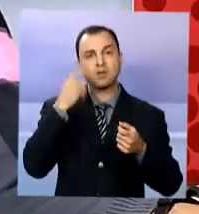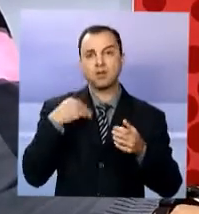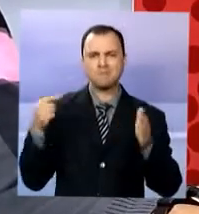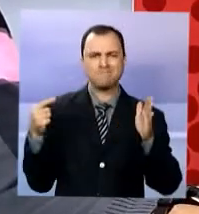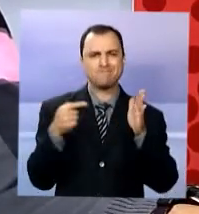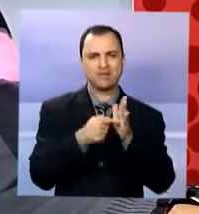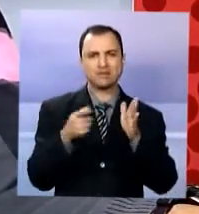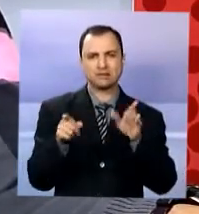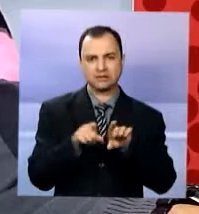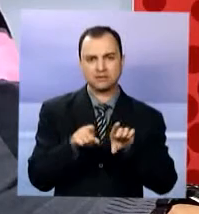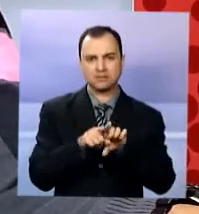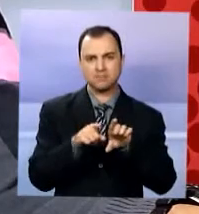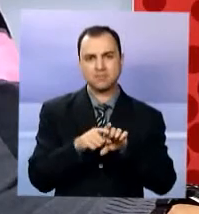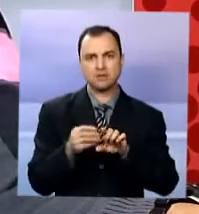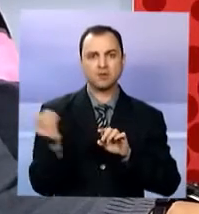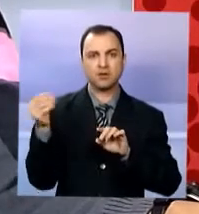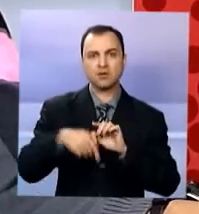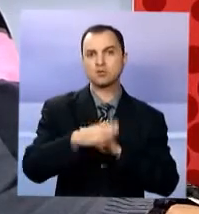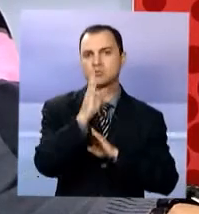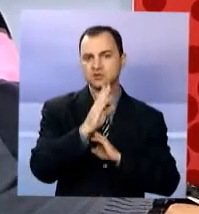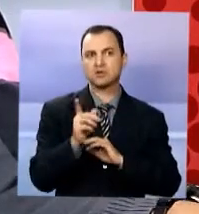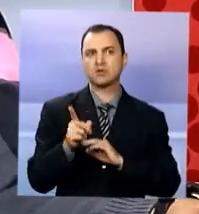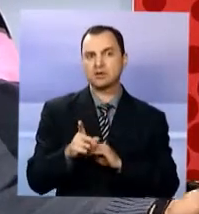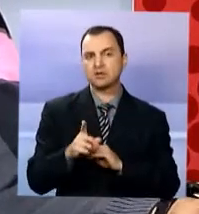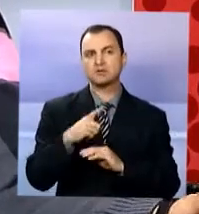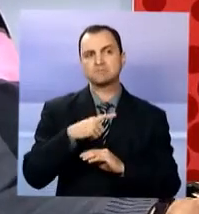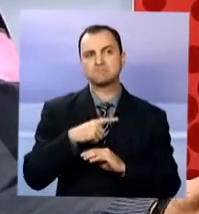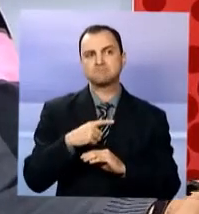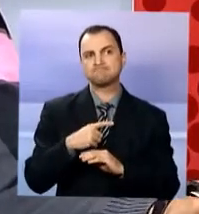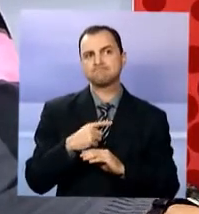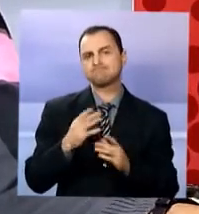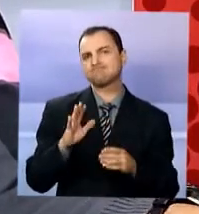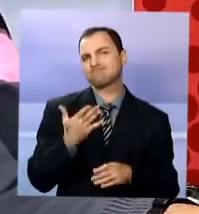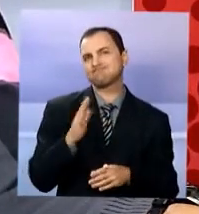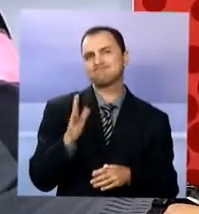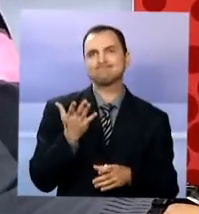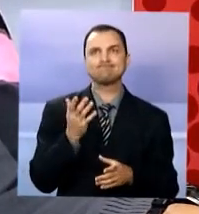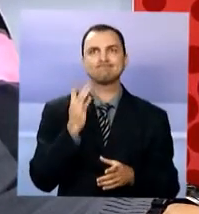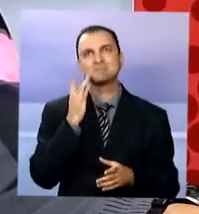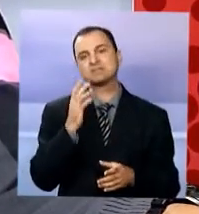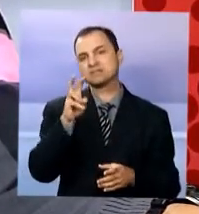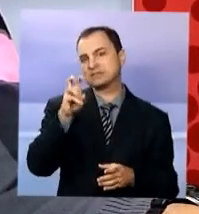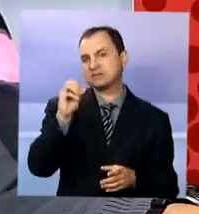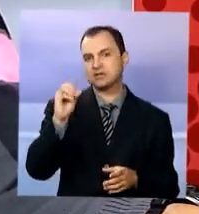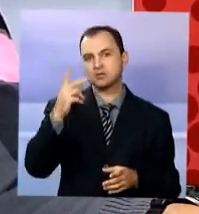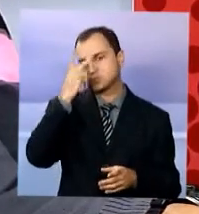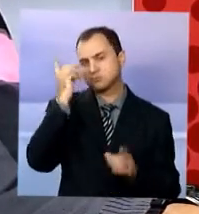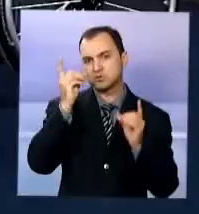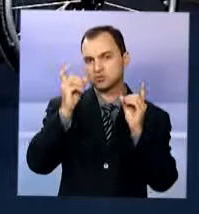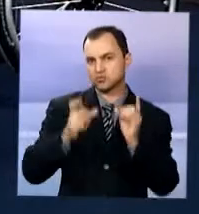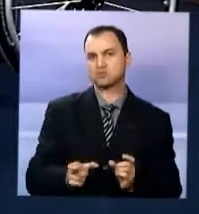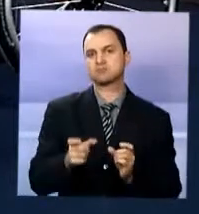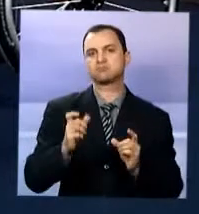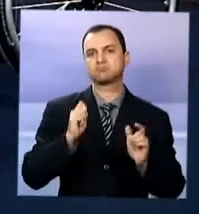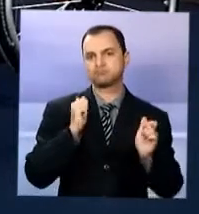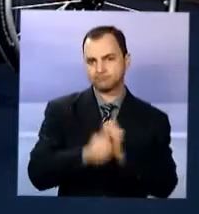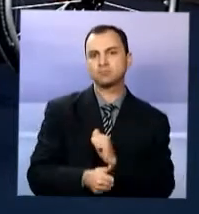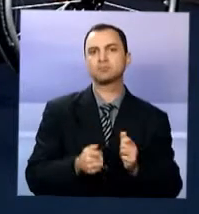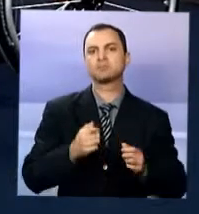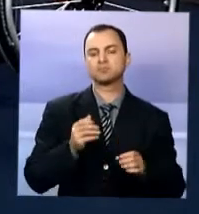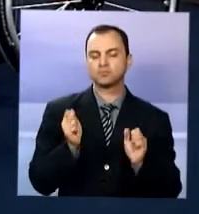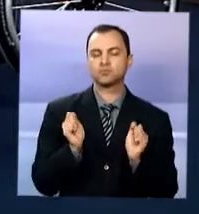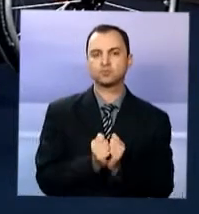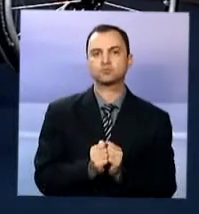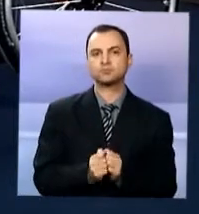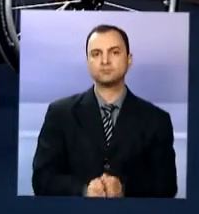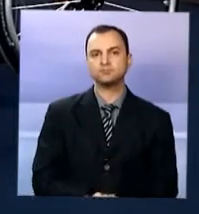que a meta também para para cá para o Brasil é que a gente tem mais ou menos um tendo então de 500 atrás participando é realmente é uma